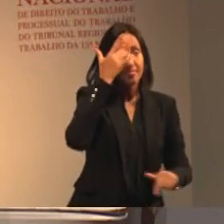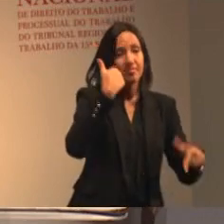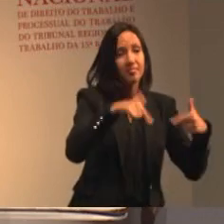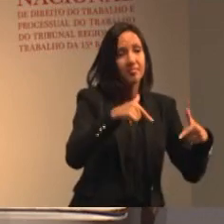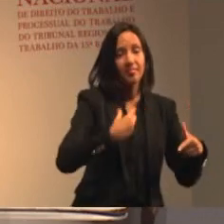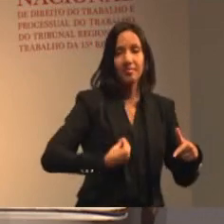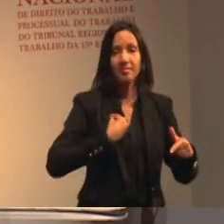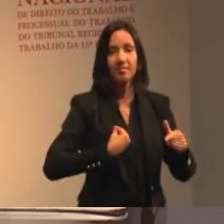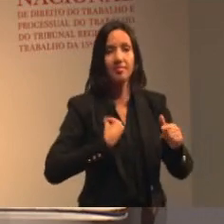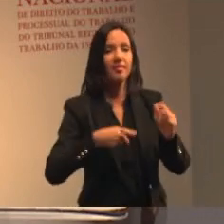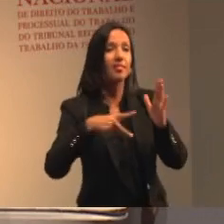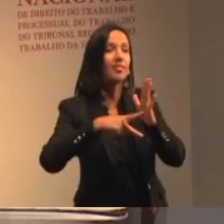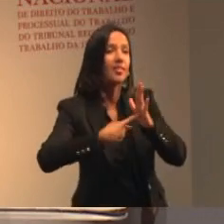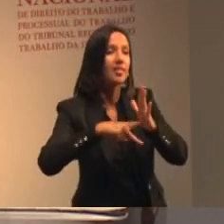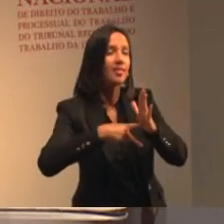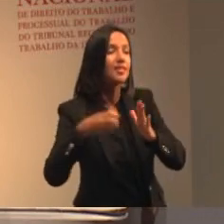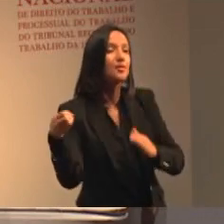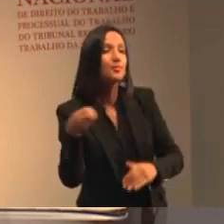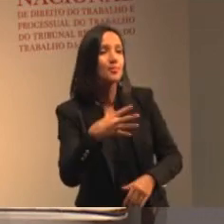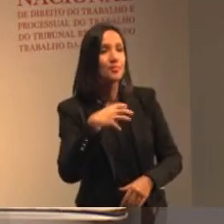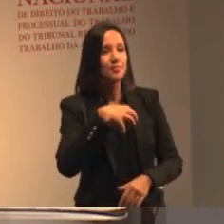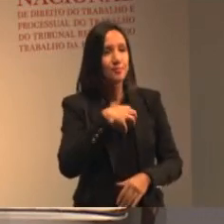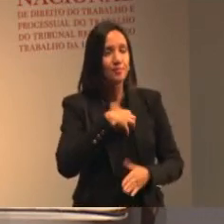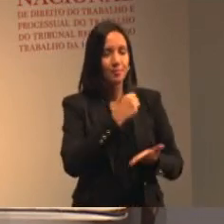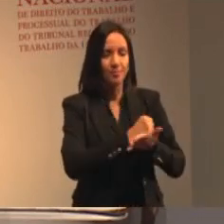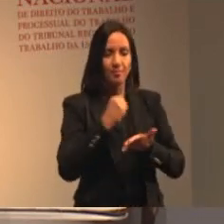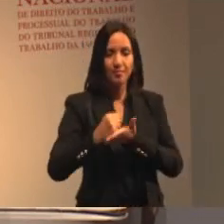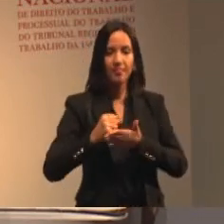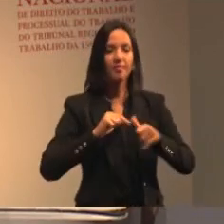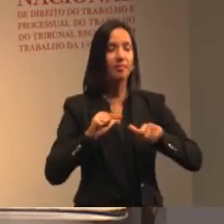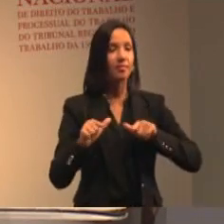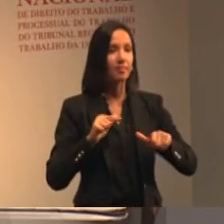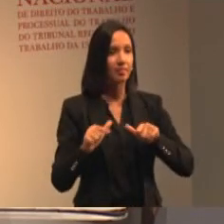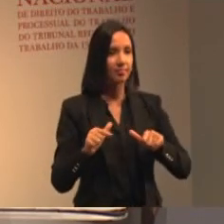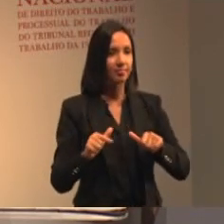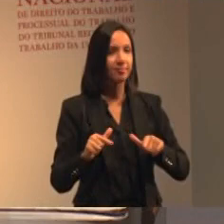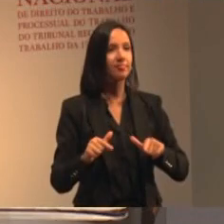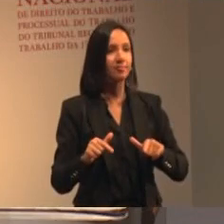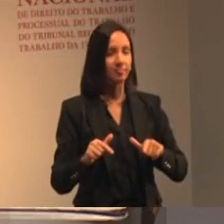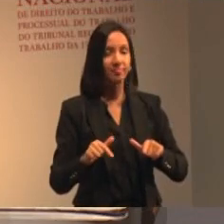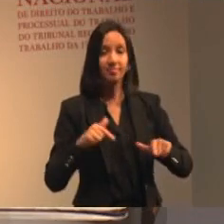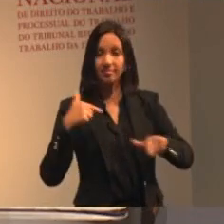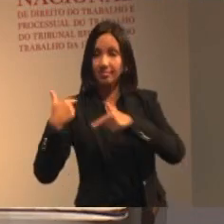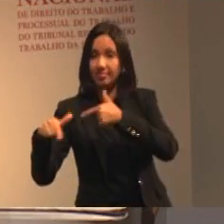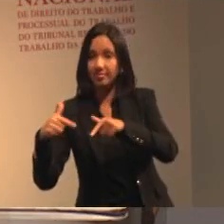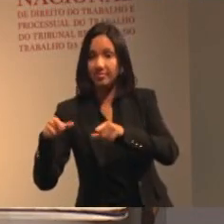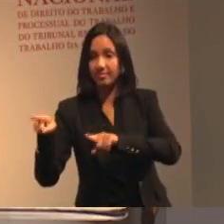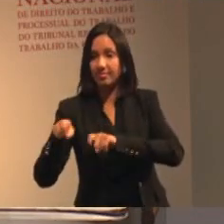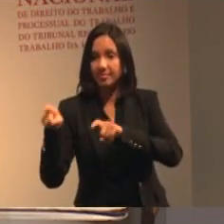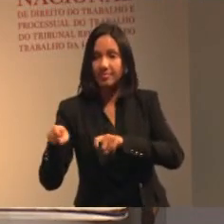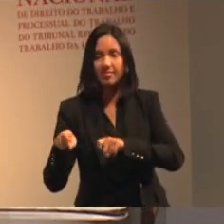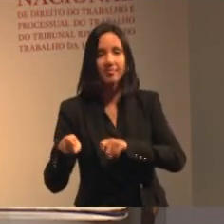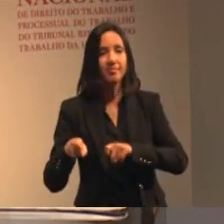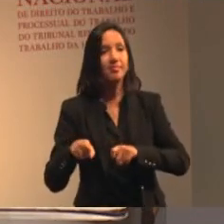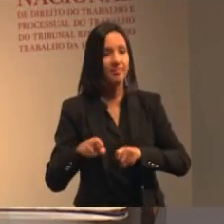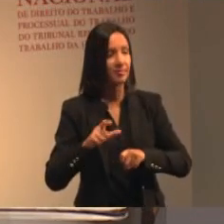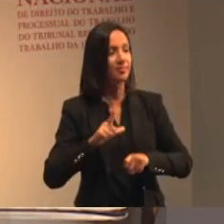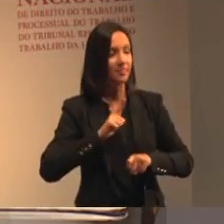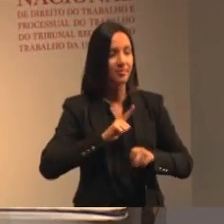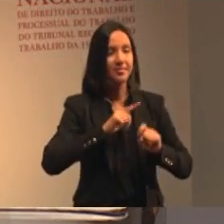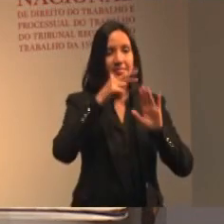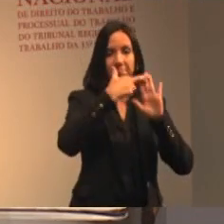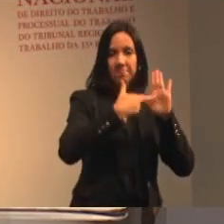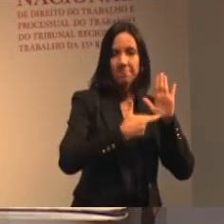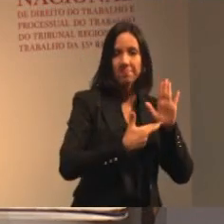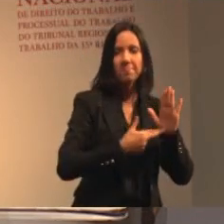sindicatos, os novos formatos de contratos de trabalho, o trabalho rural e a transcendência serão matérias